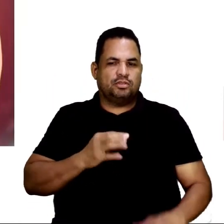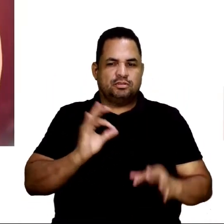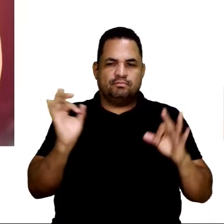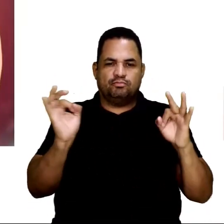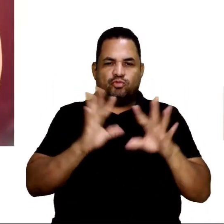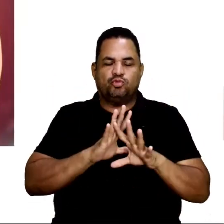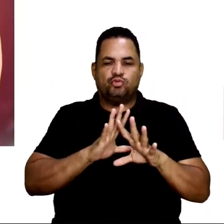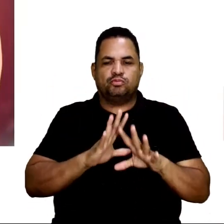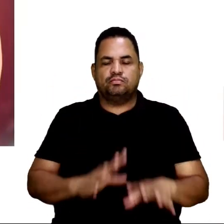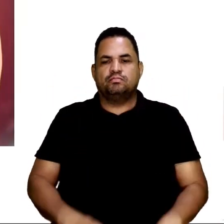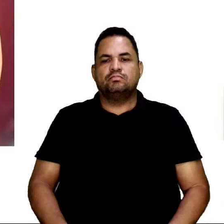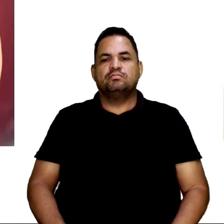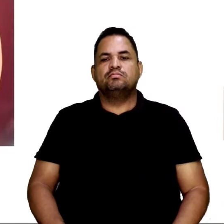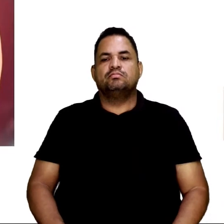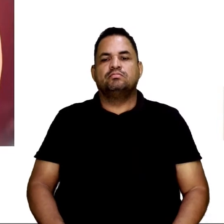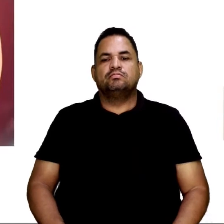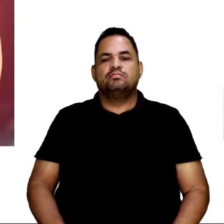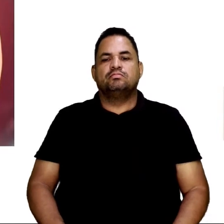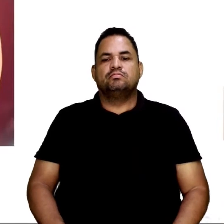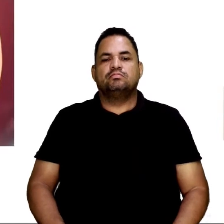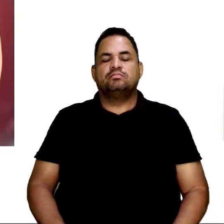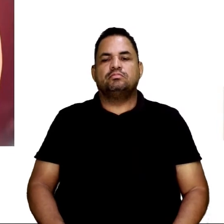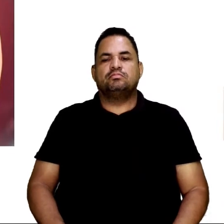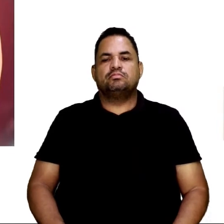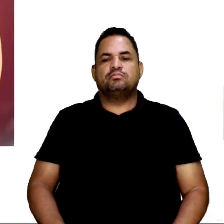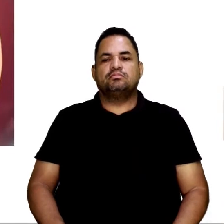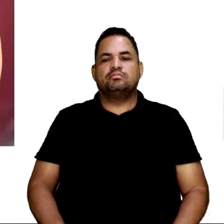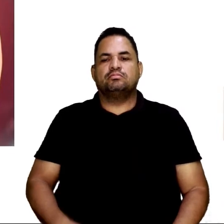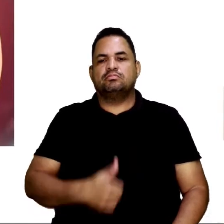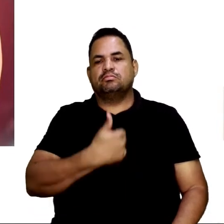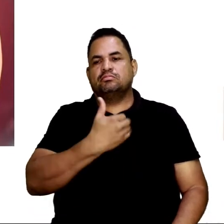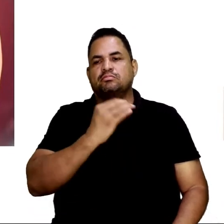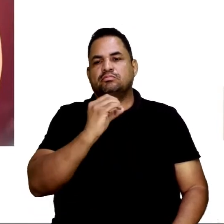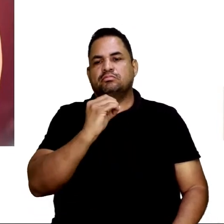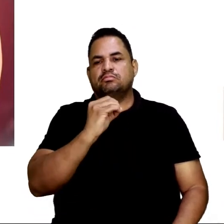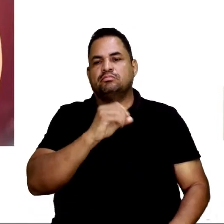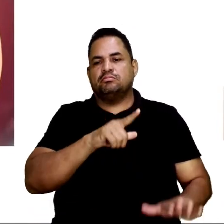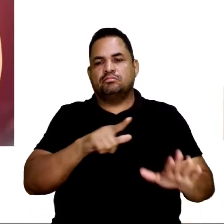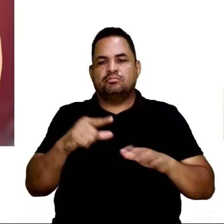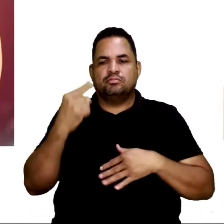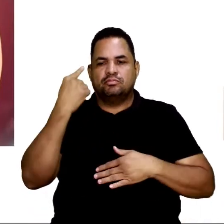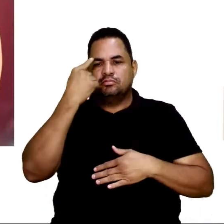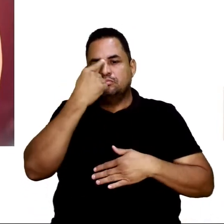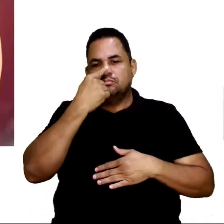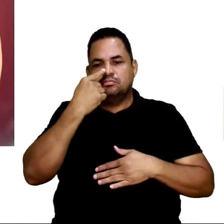bebê de fato. Aí com 10 semanas, os olhos estão